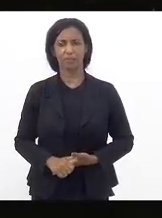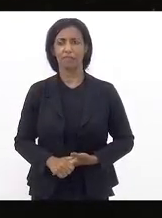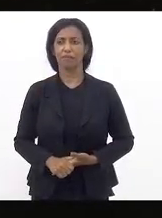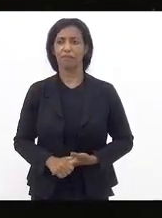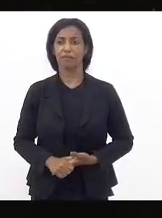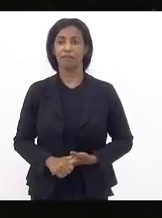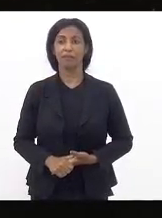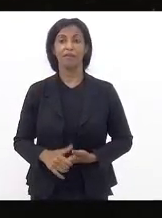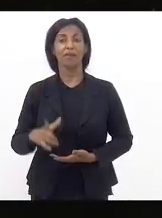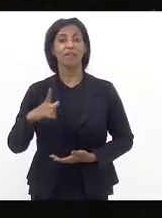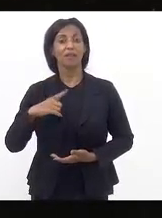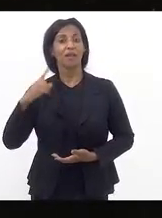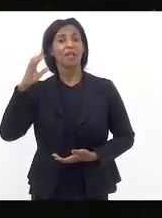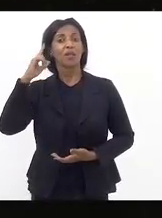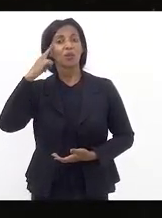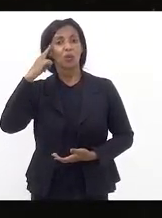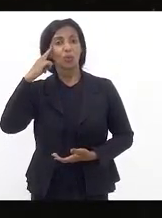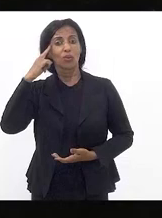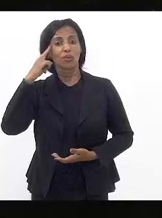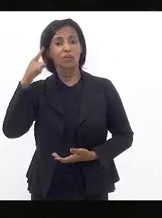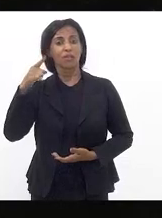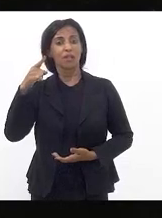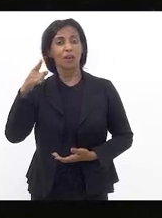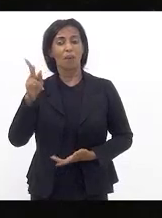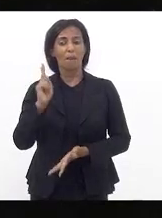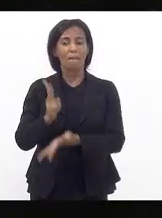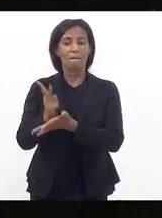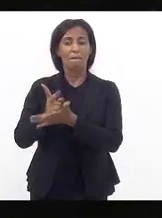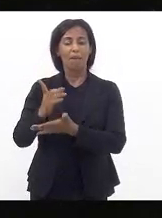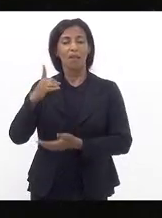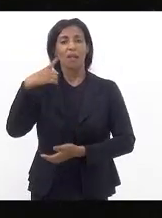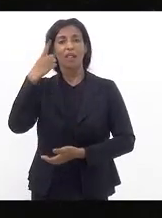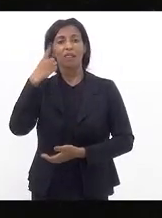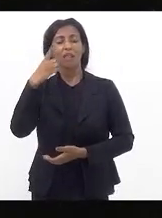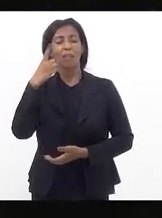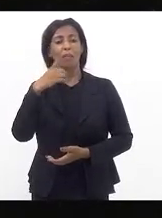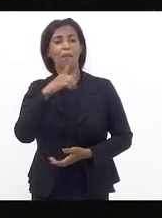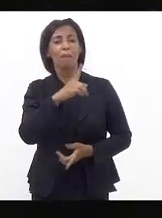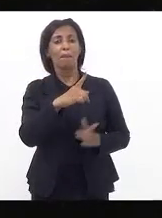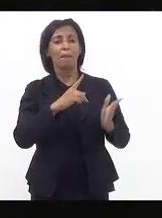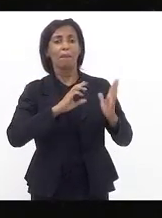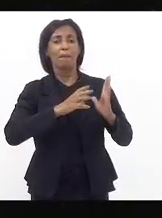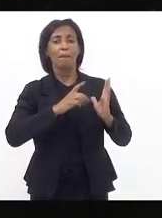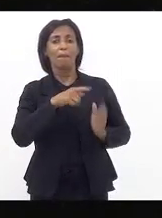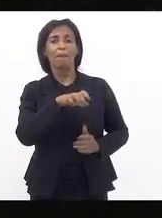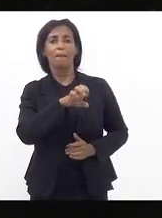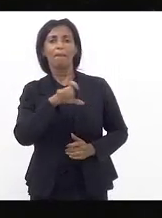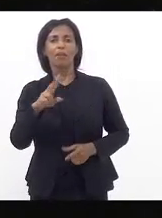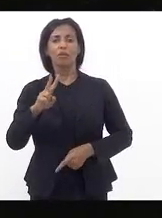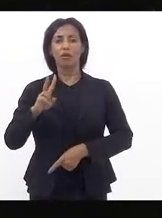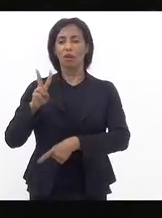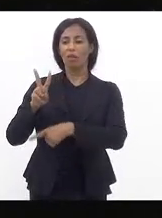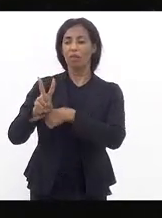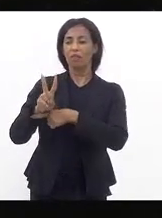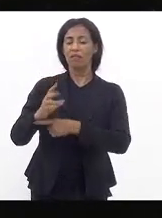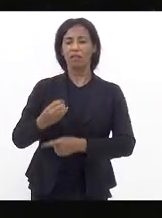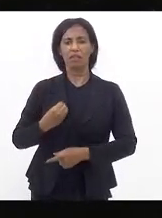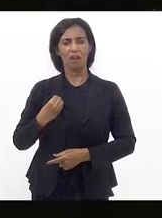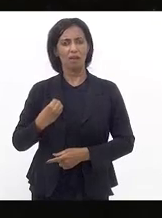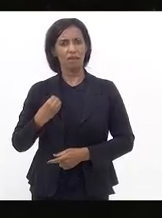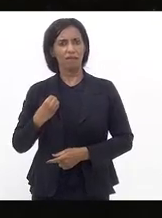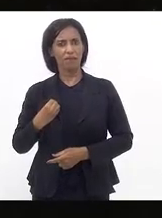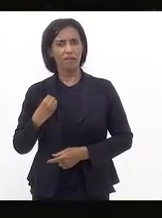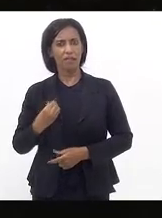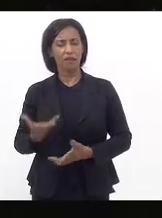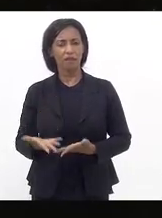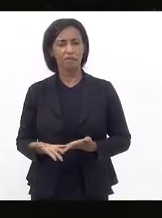tem noção que a mesma deputada do PSOL que foi ali no microfone e falar que eu em defesa da vida não